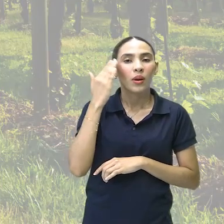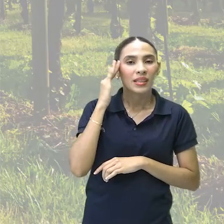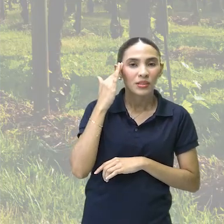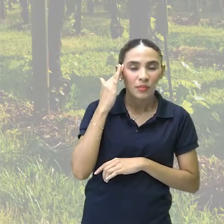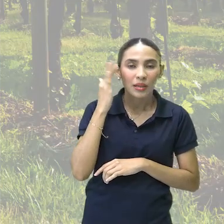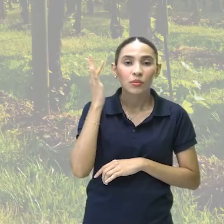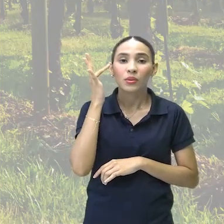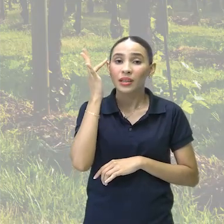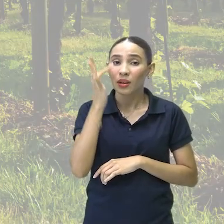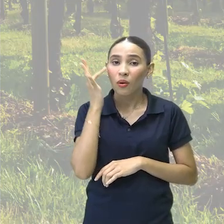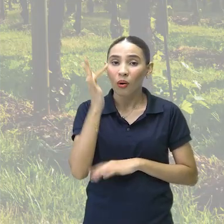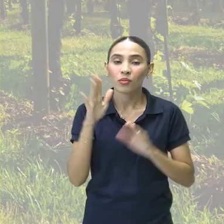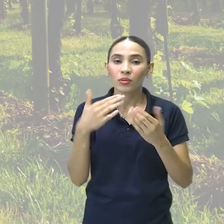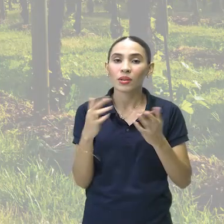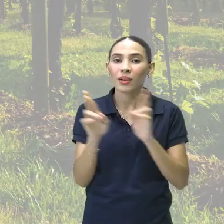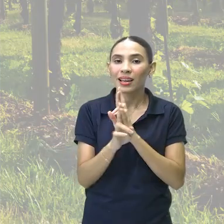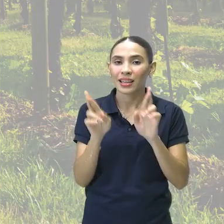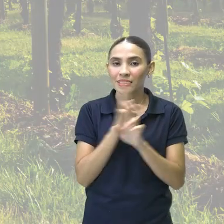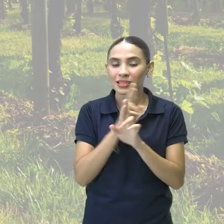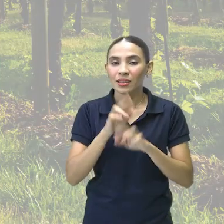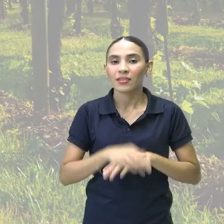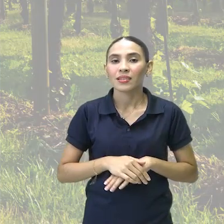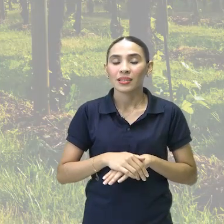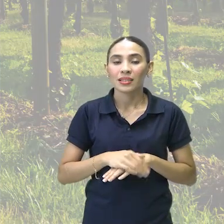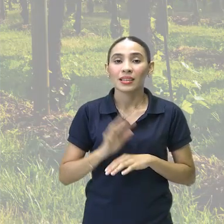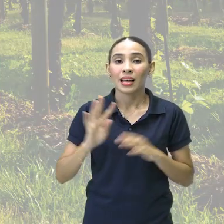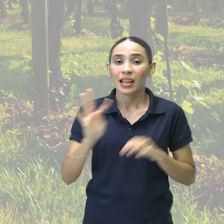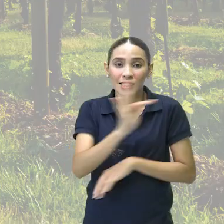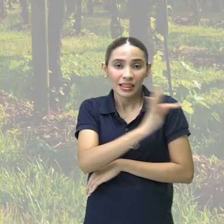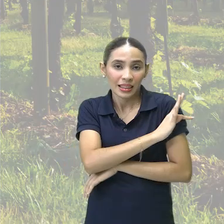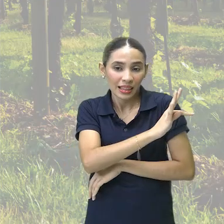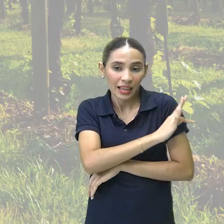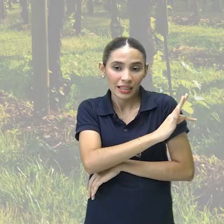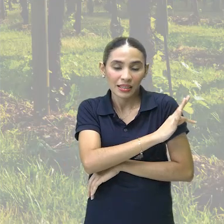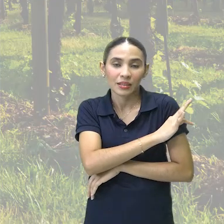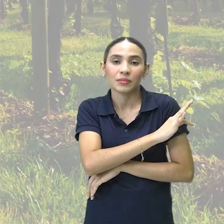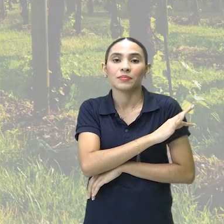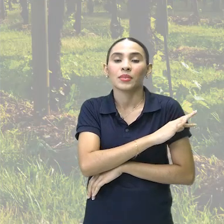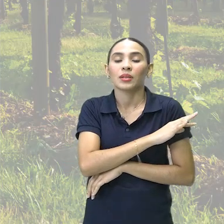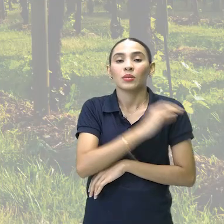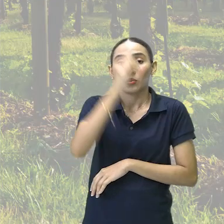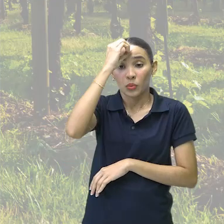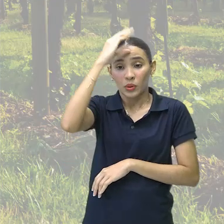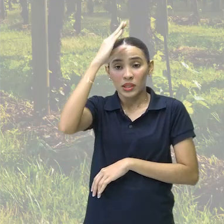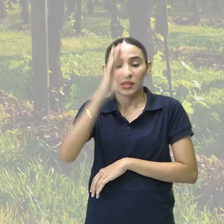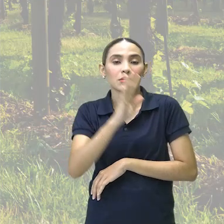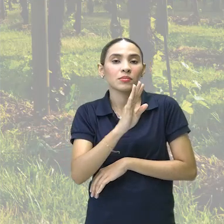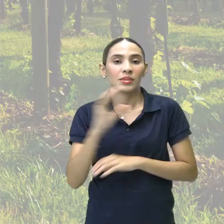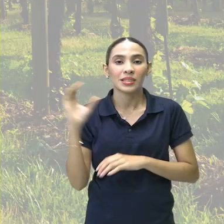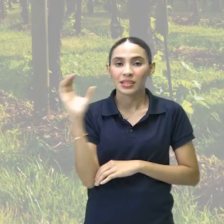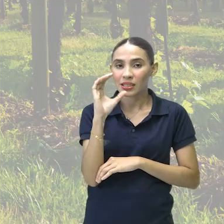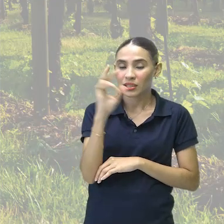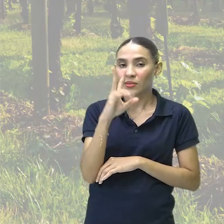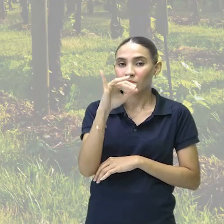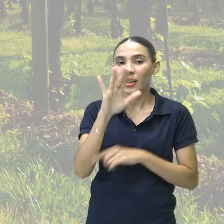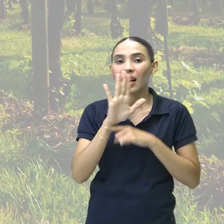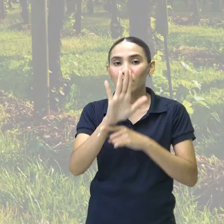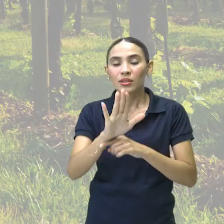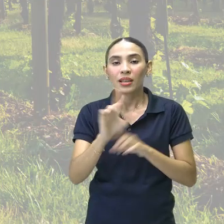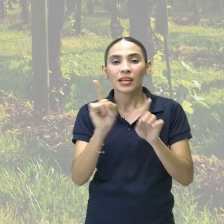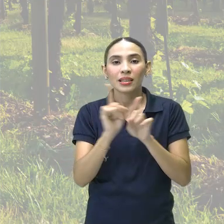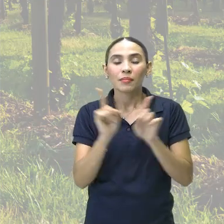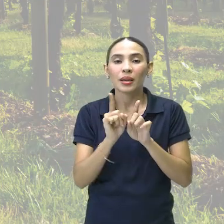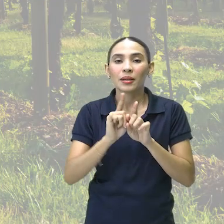aí vem, né, da técnica com o conhecimento científico, vem nos ajudar, vem agregar